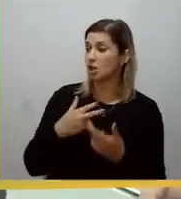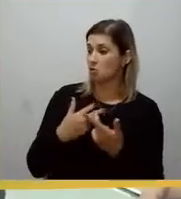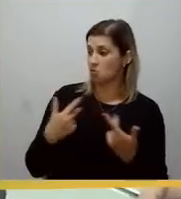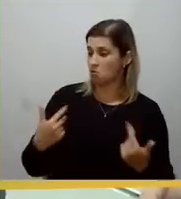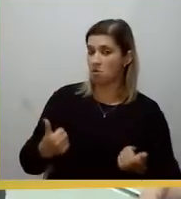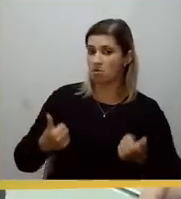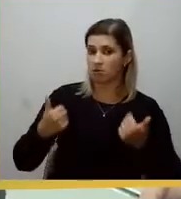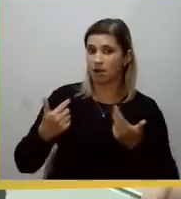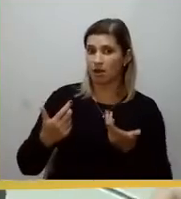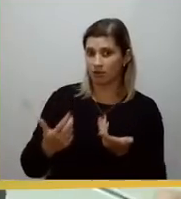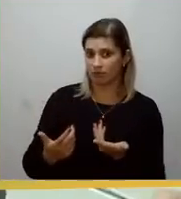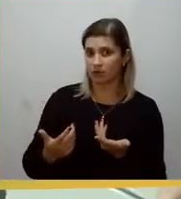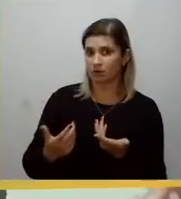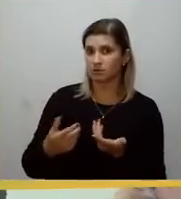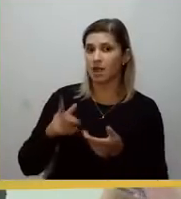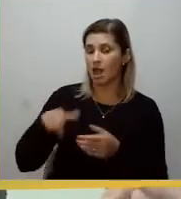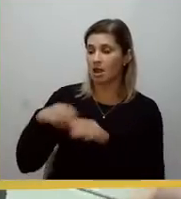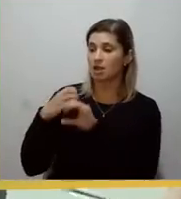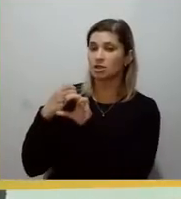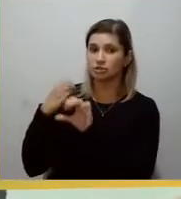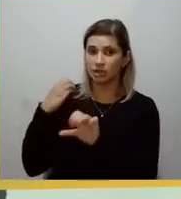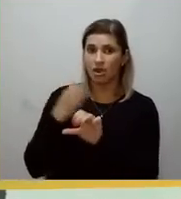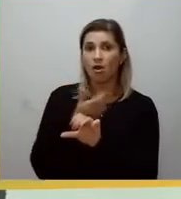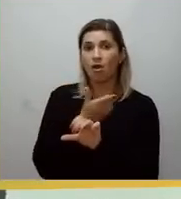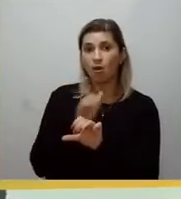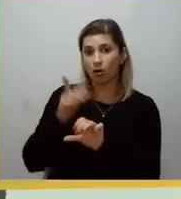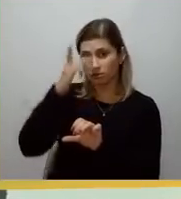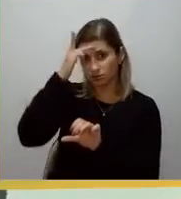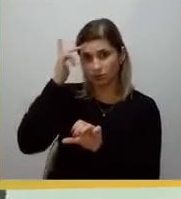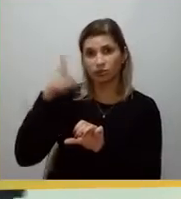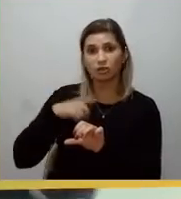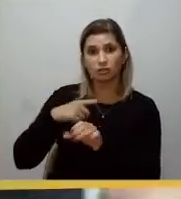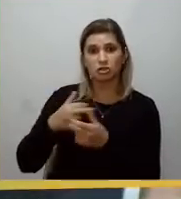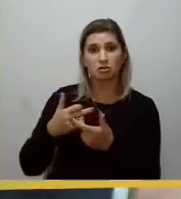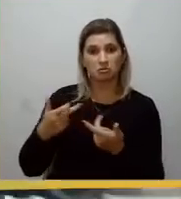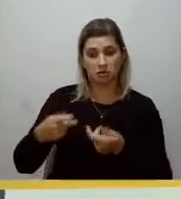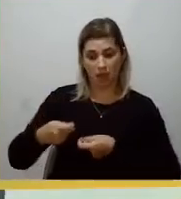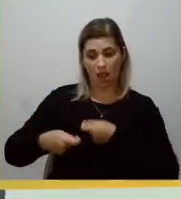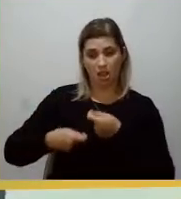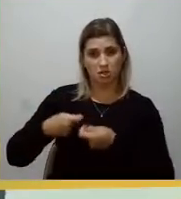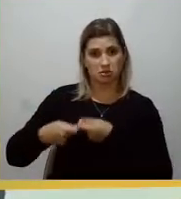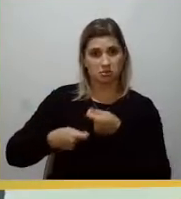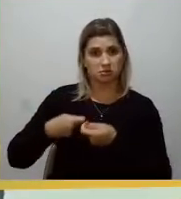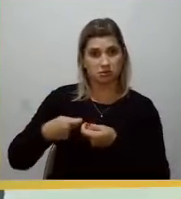obras normalmente é um engenheiro, e o outro é uma pessoa que tinha qualificação de administração e já